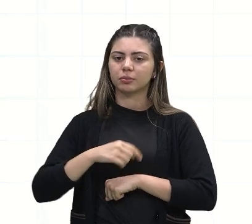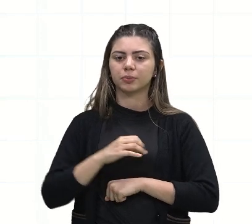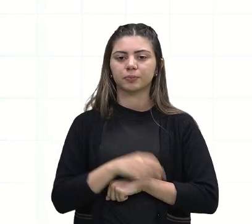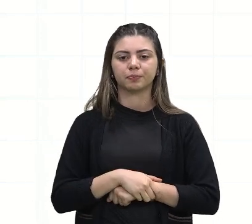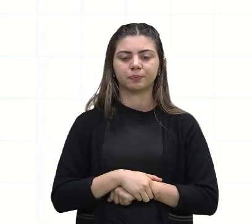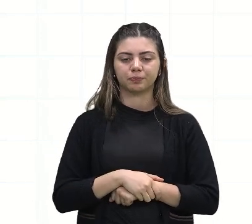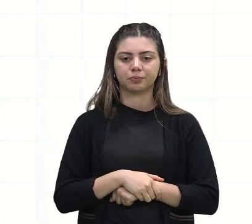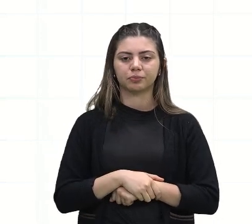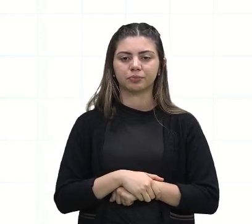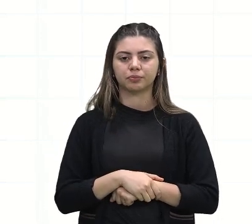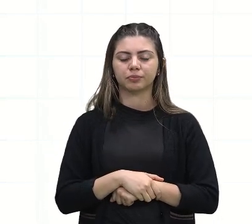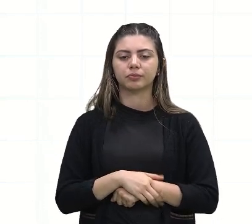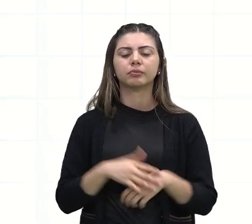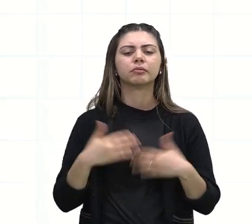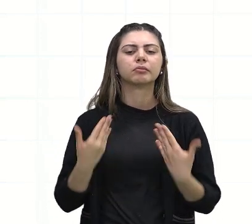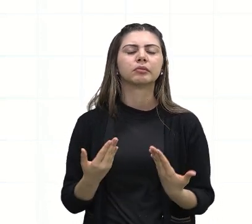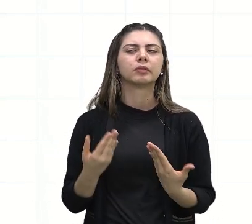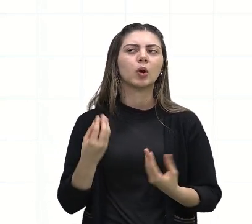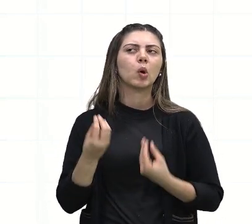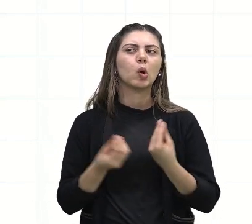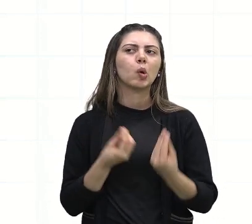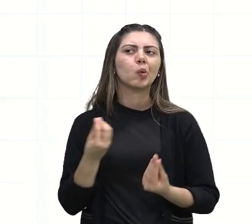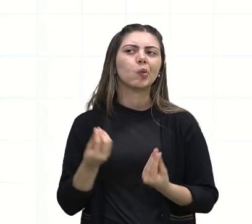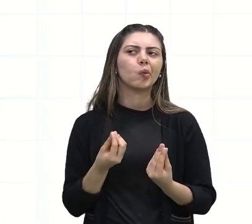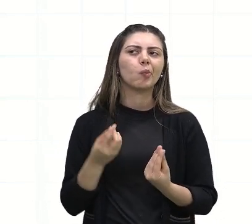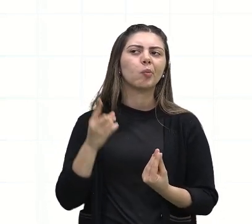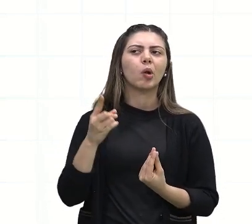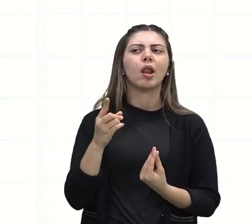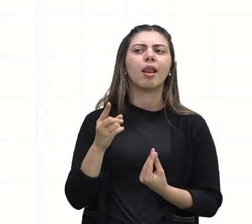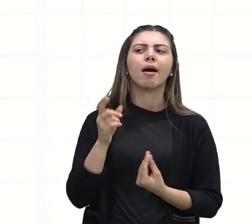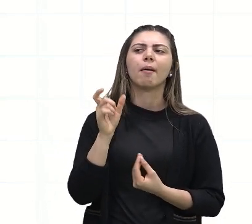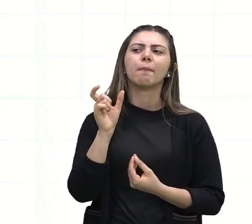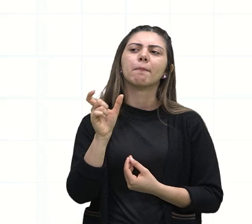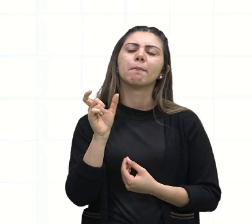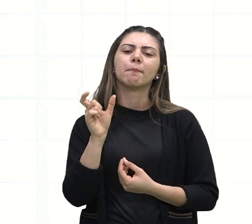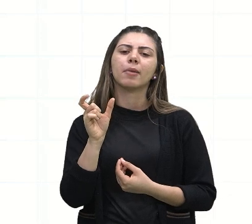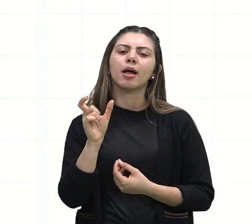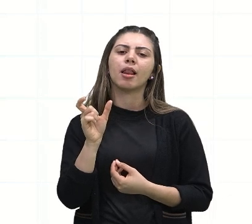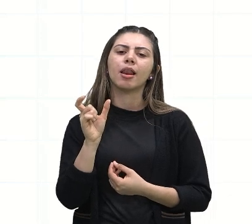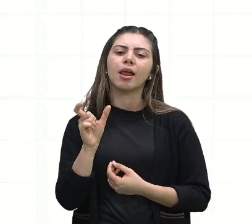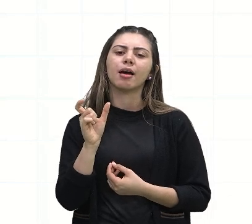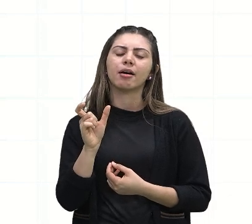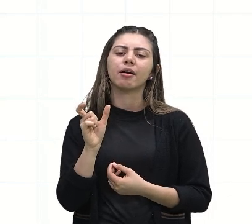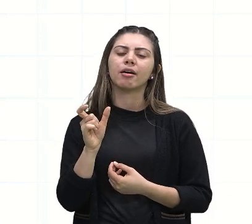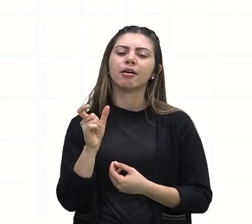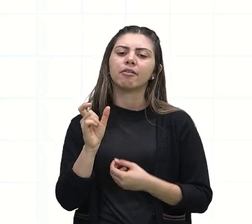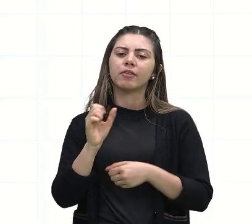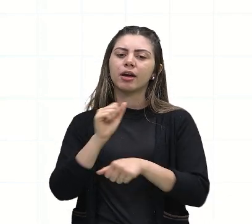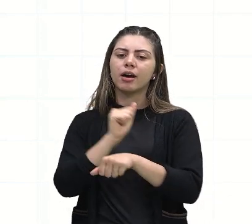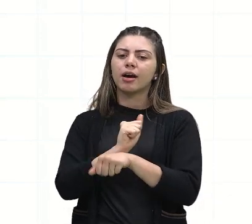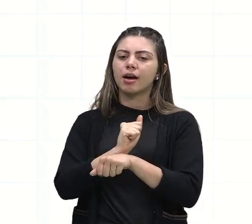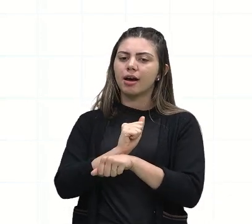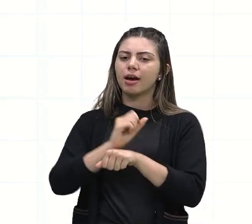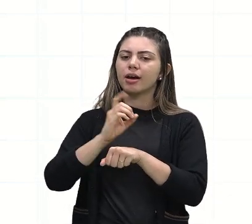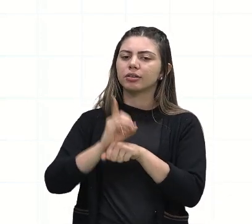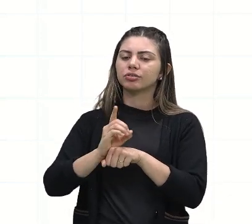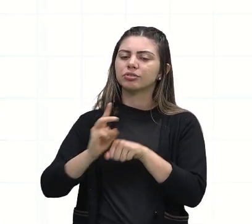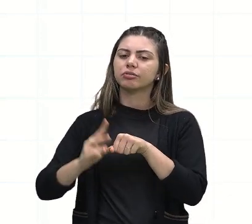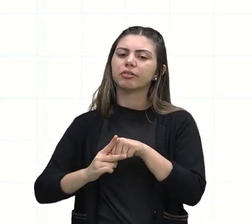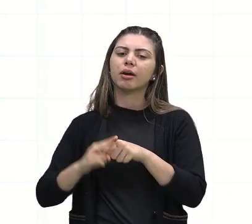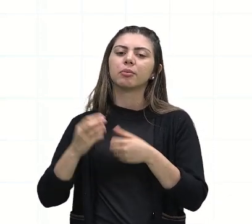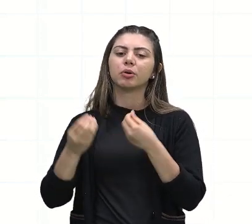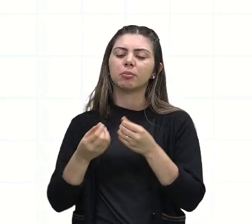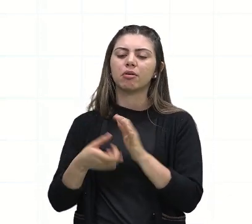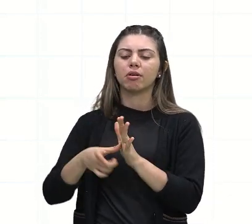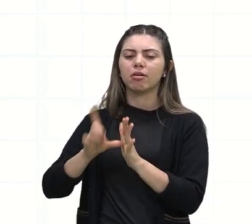tá? Então, o que aconteceu aqui com esse advérbio? Como ele antecede aqui, ó, um artigo, o